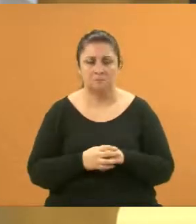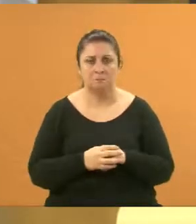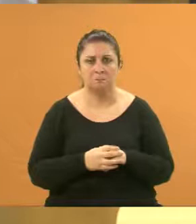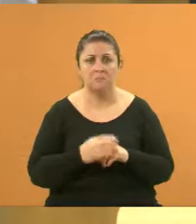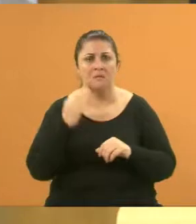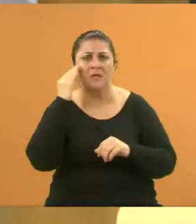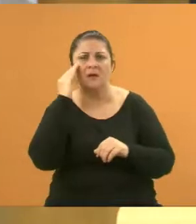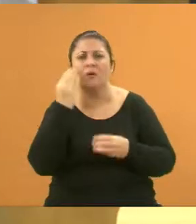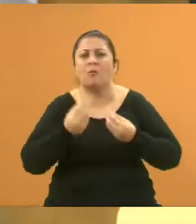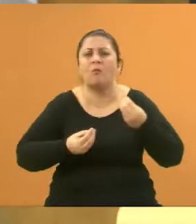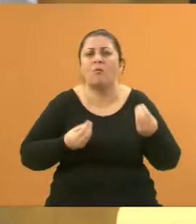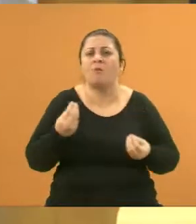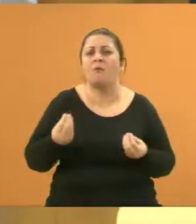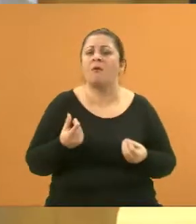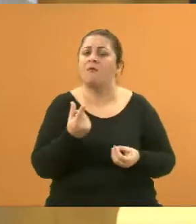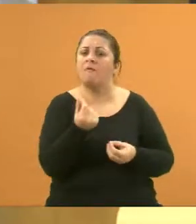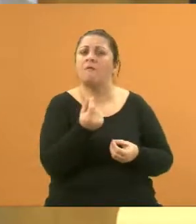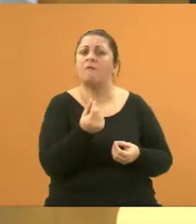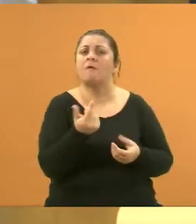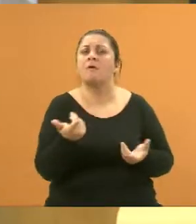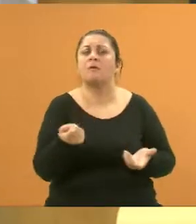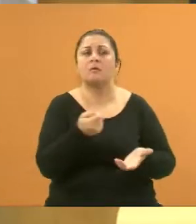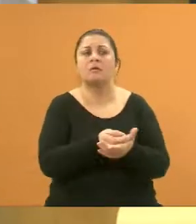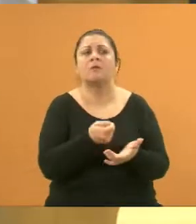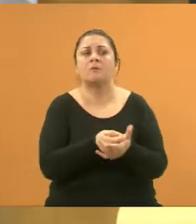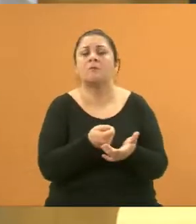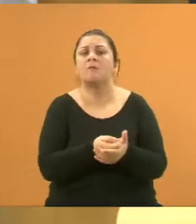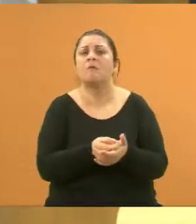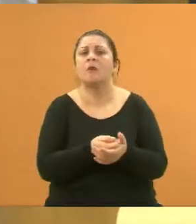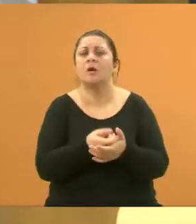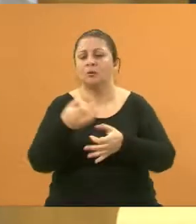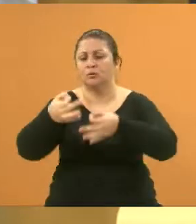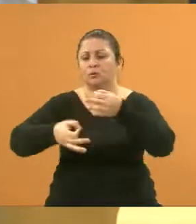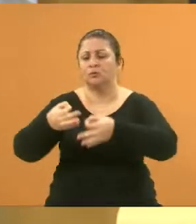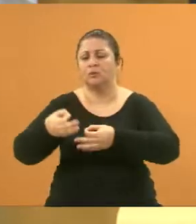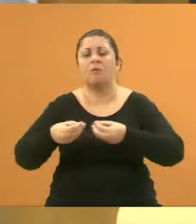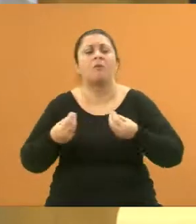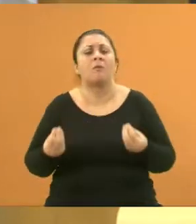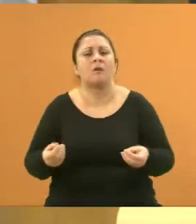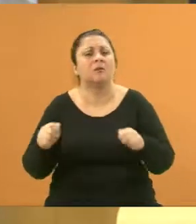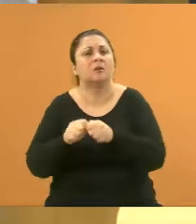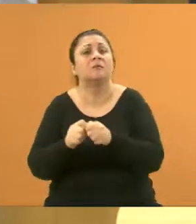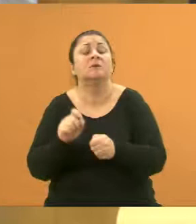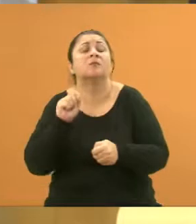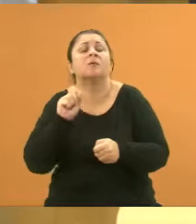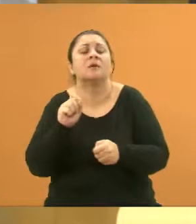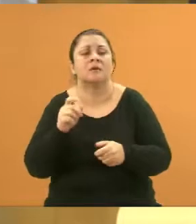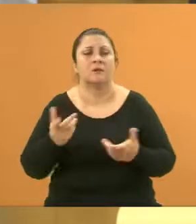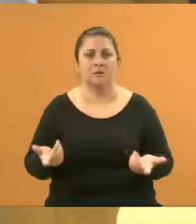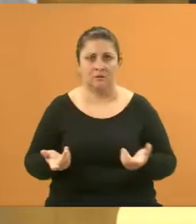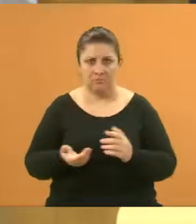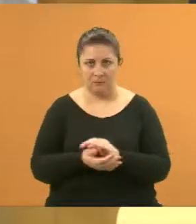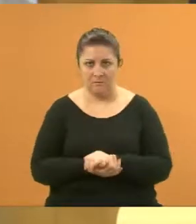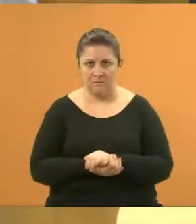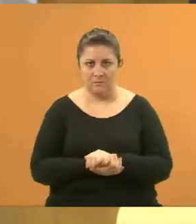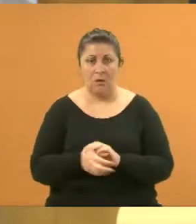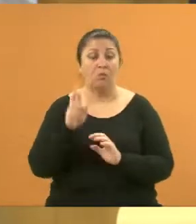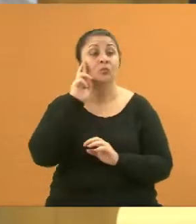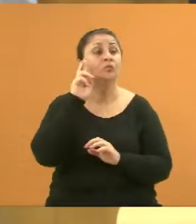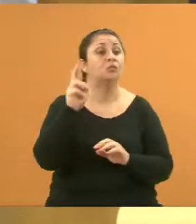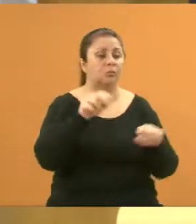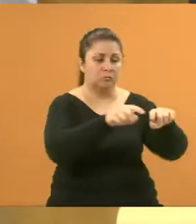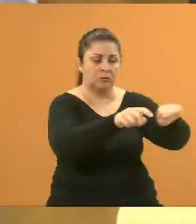saber quais são os valores que estão sendo cobrados judicialmente e quais são as providências que estão tendo com relação a esses